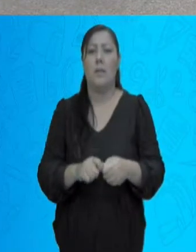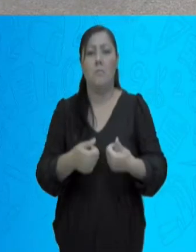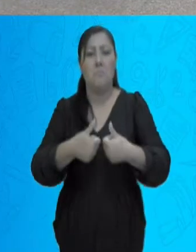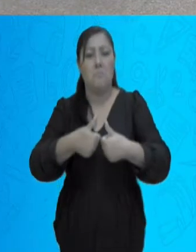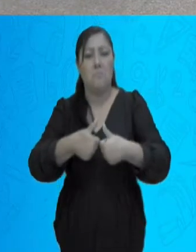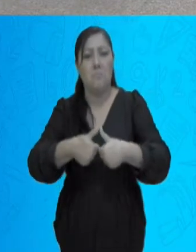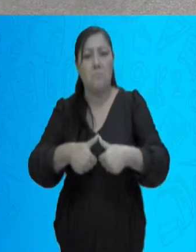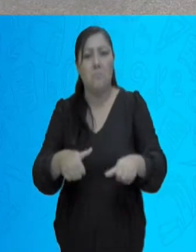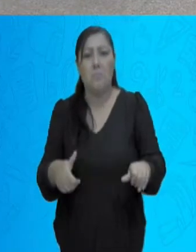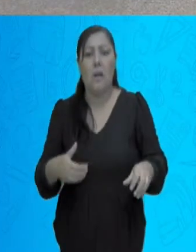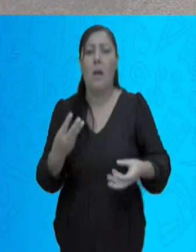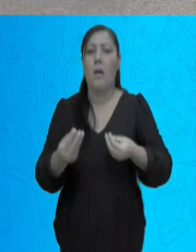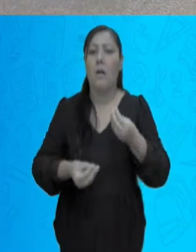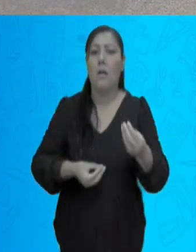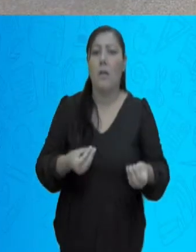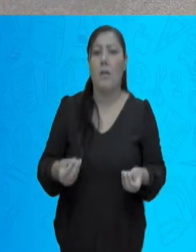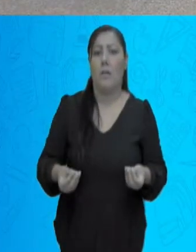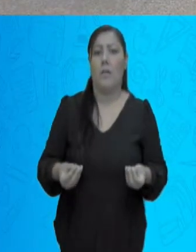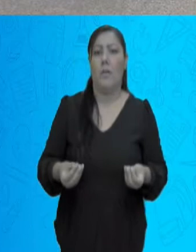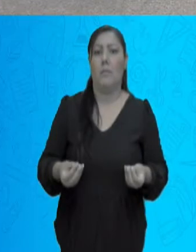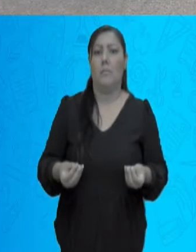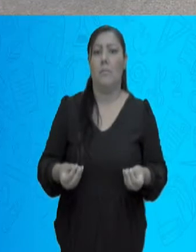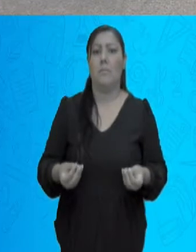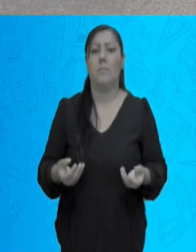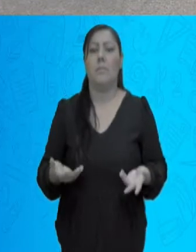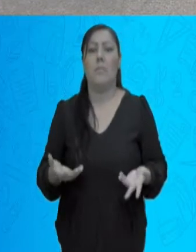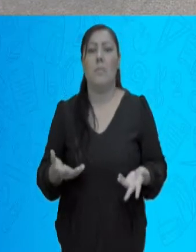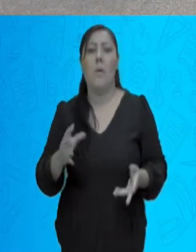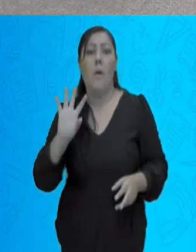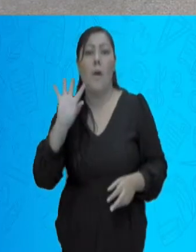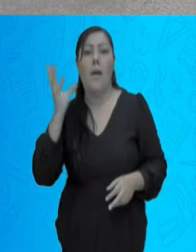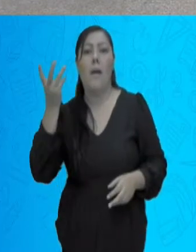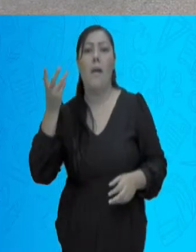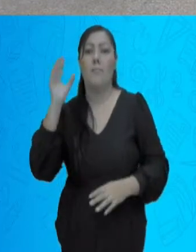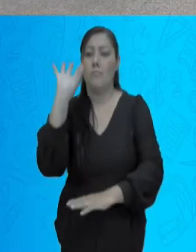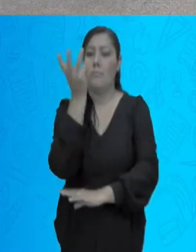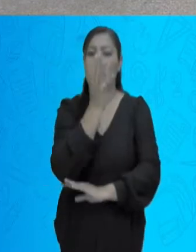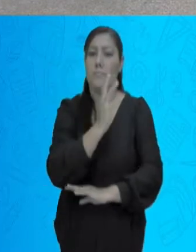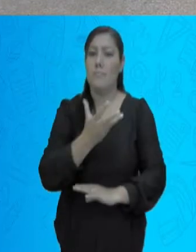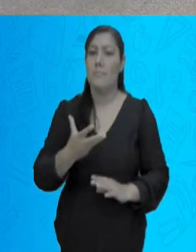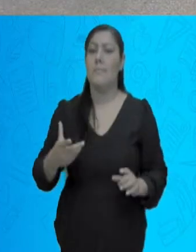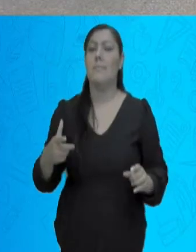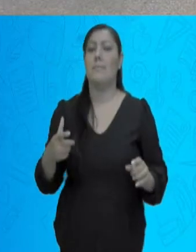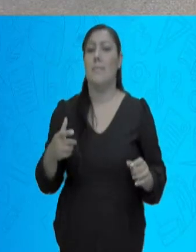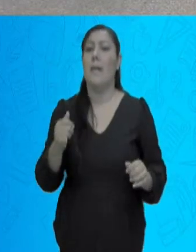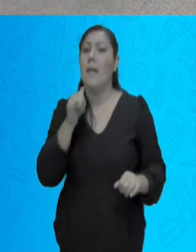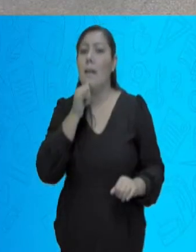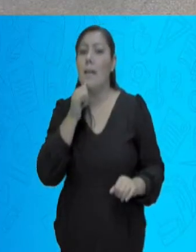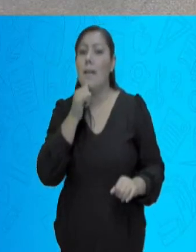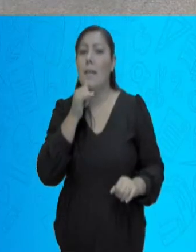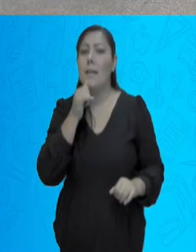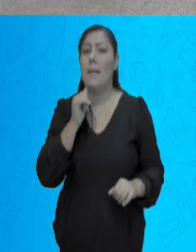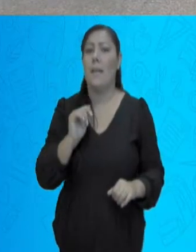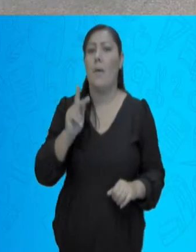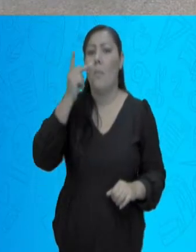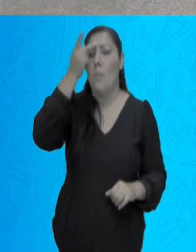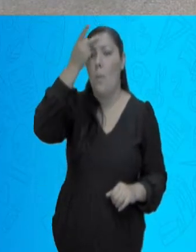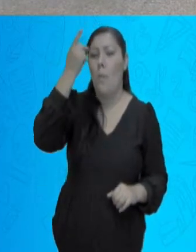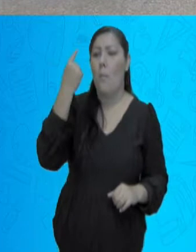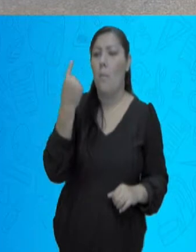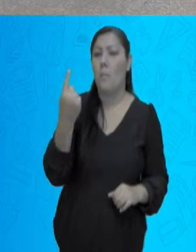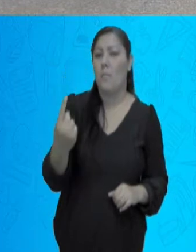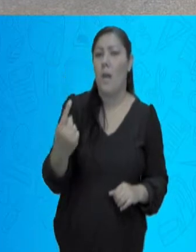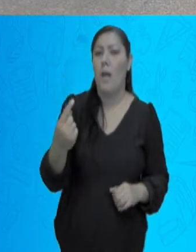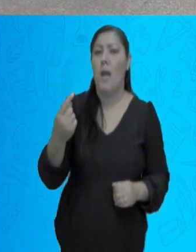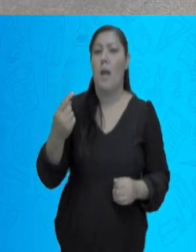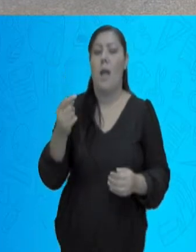Por exemplo, ela lê muitos livros. Ler é ação, fazendo